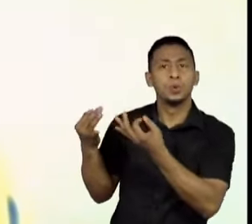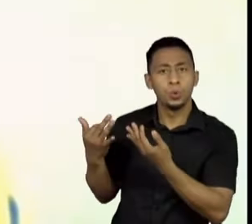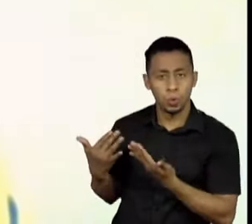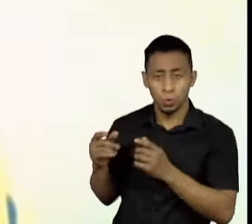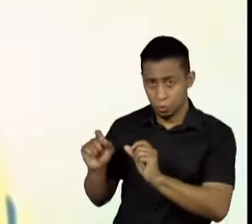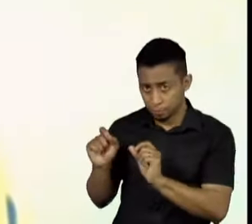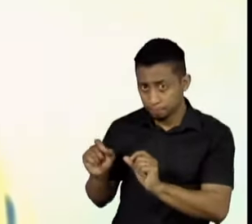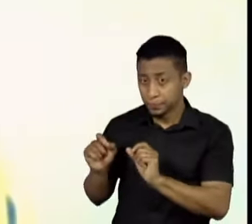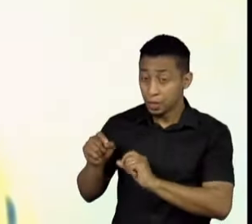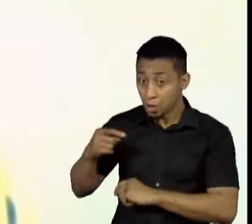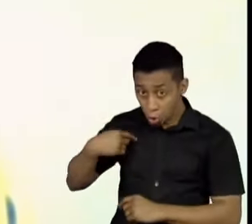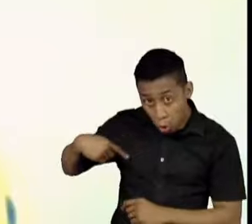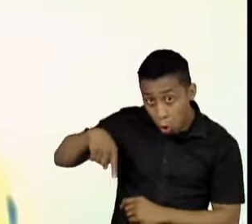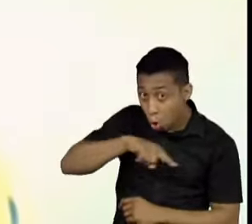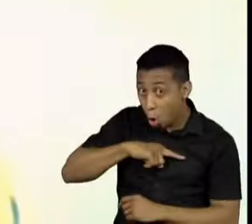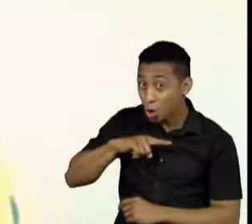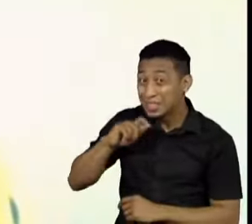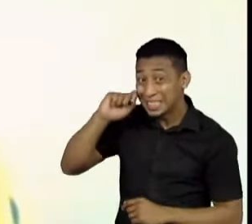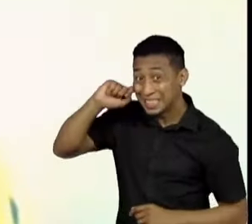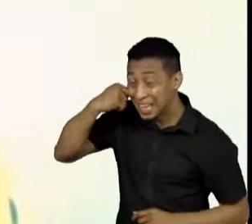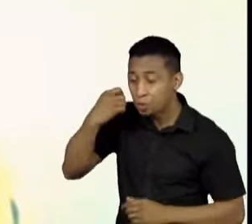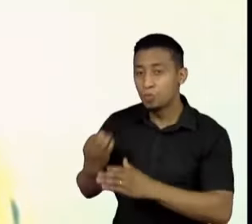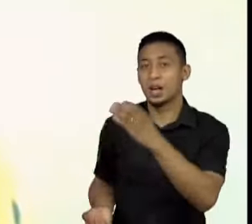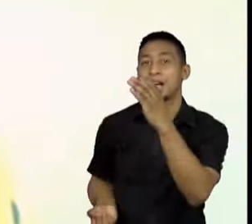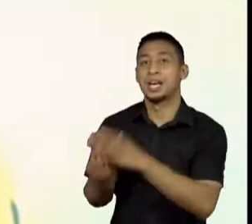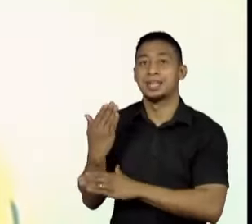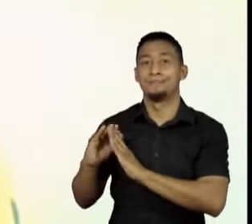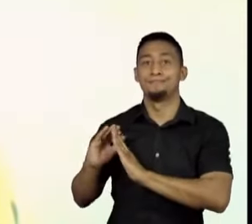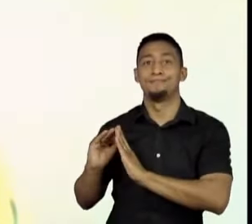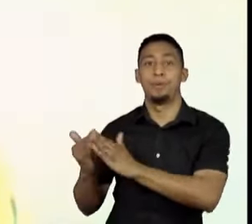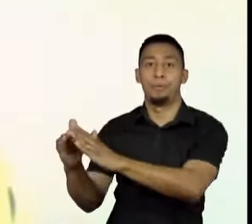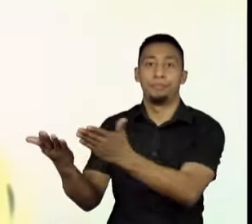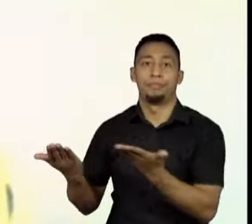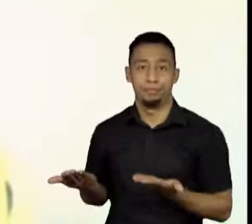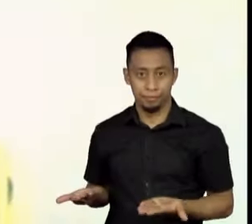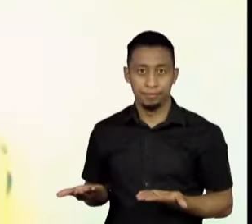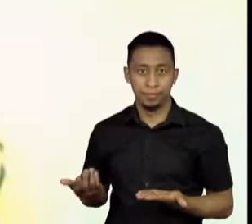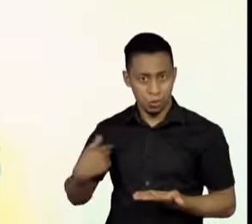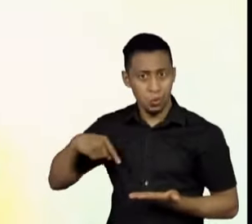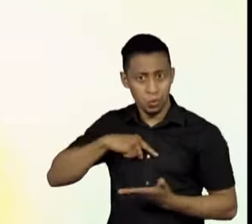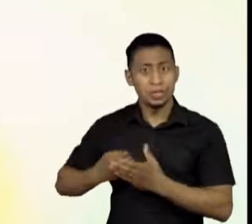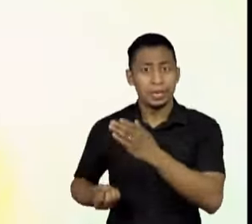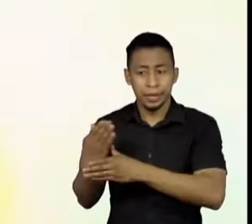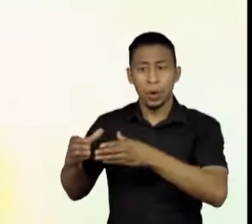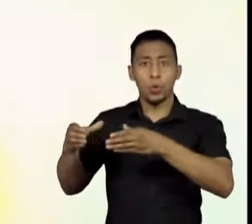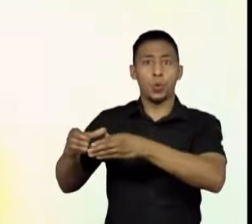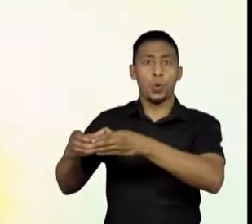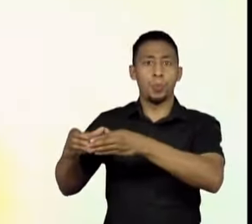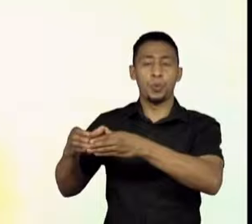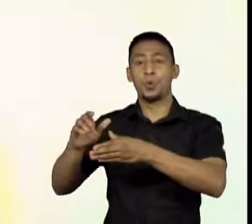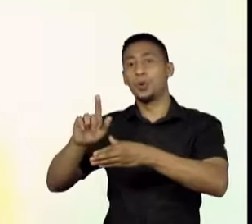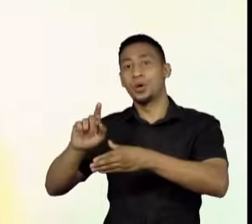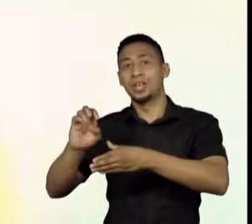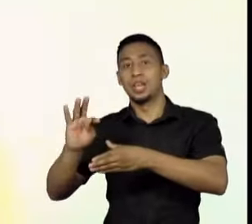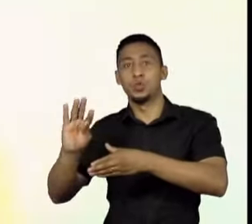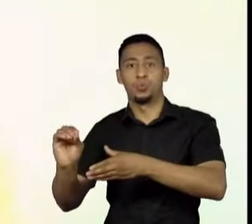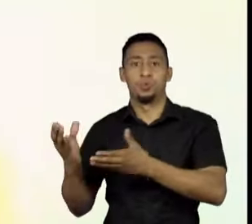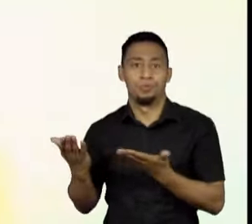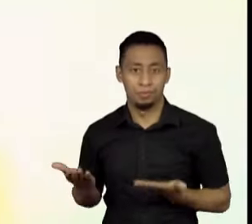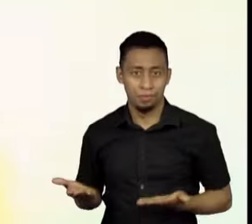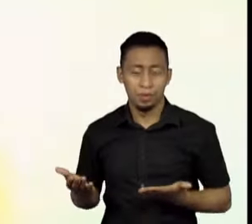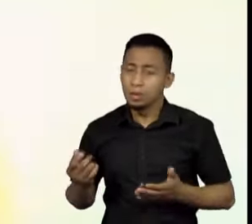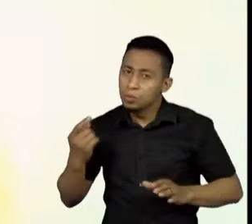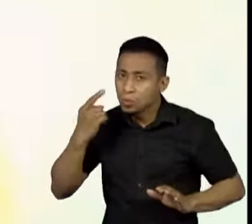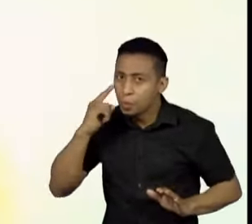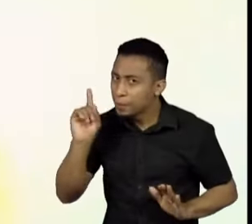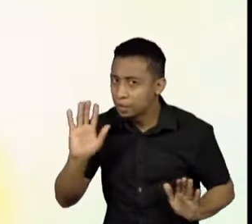negros criamos guetos, que nós negros criamos guetos. Então, eu não estou pensando nem nesse